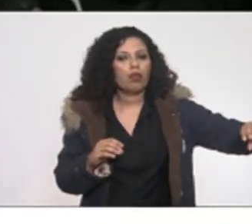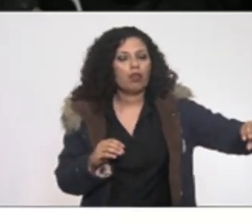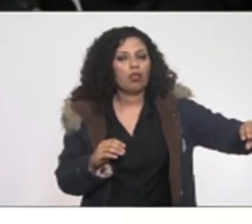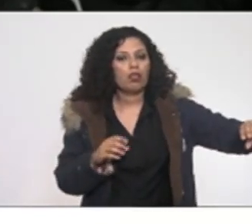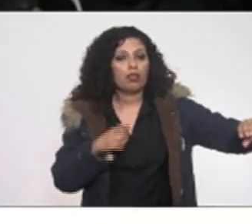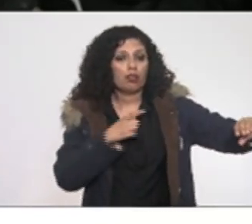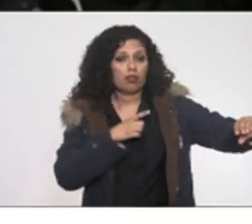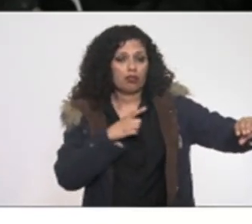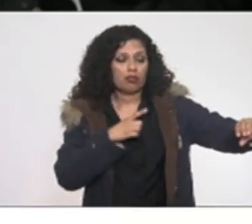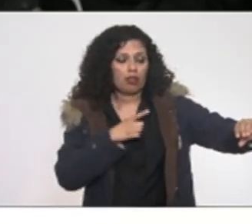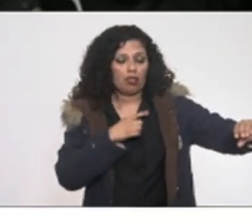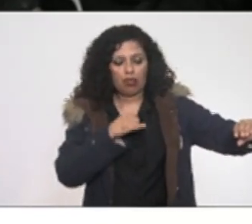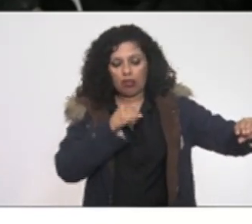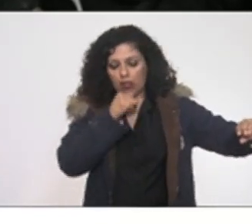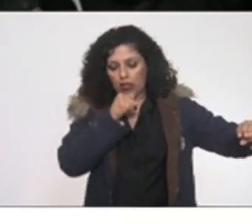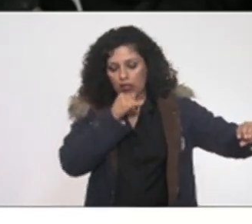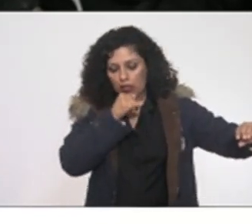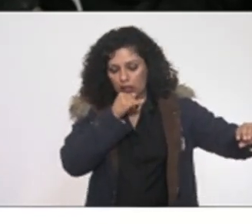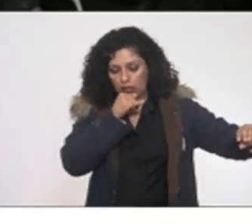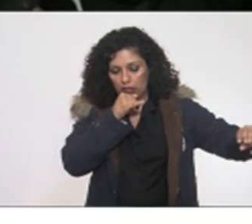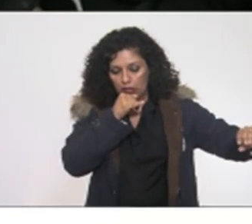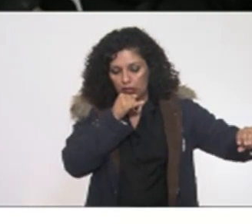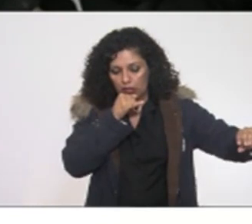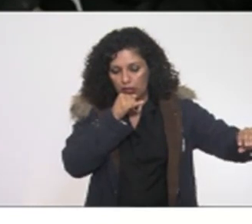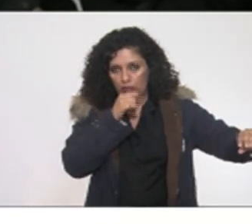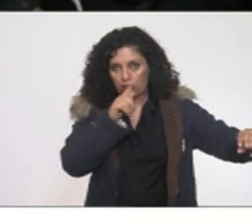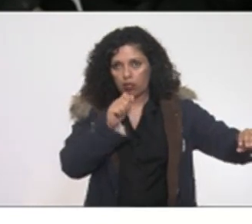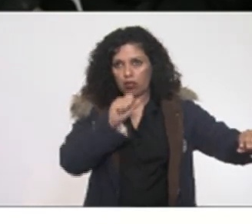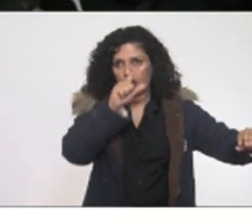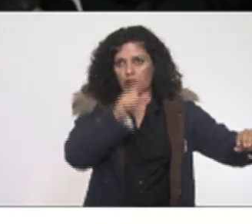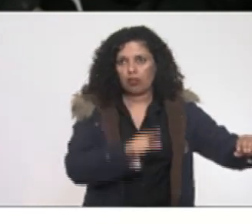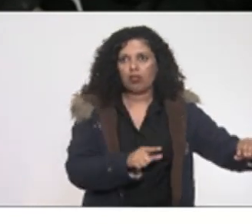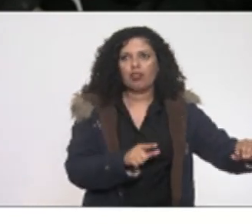tem ponto de recebimento, ponto de entrega no mesmo município,